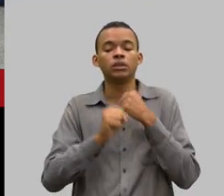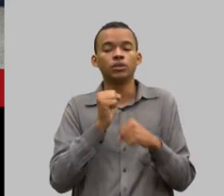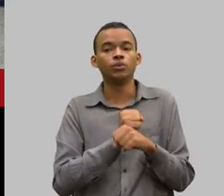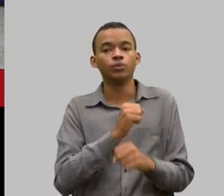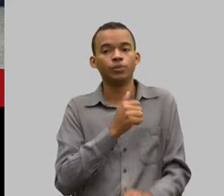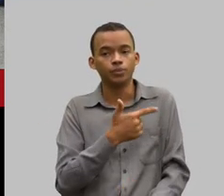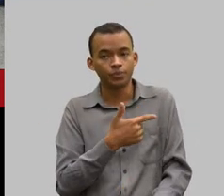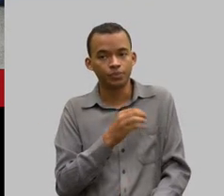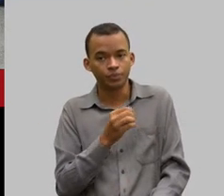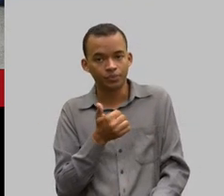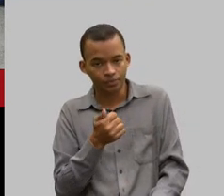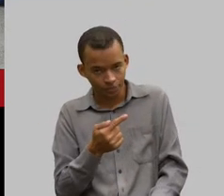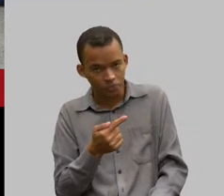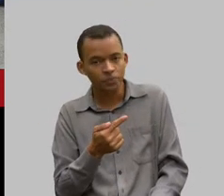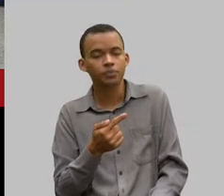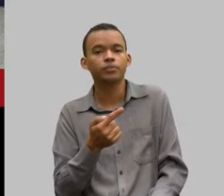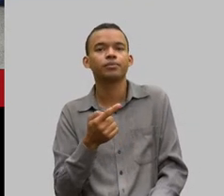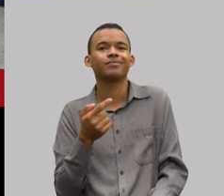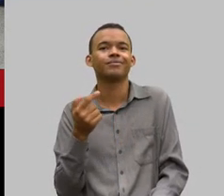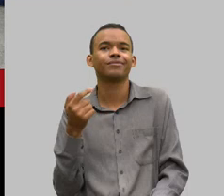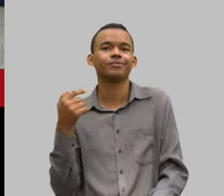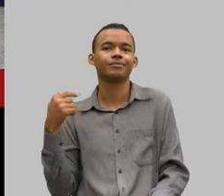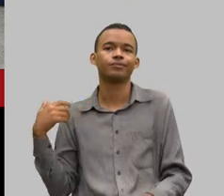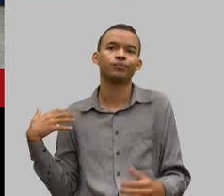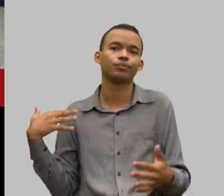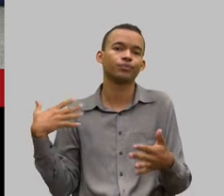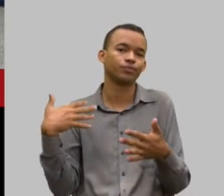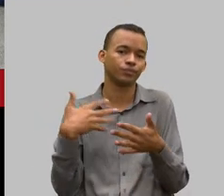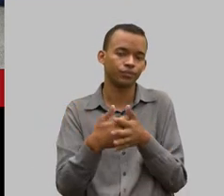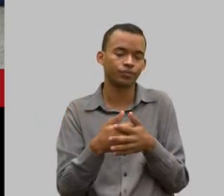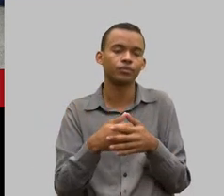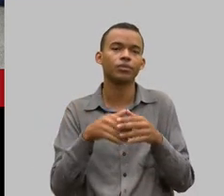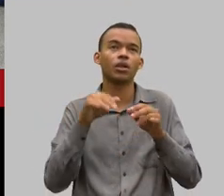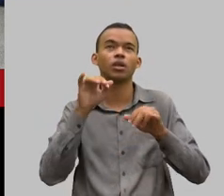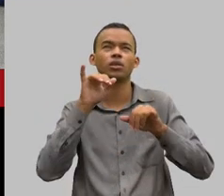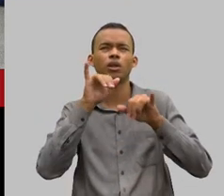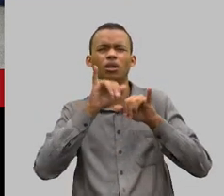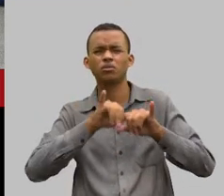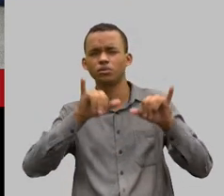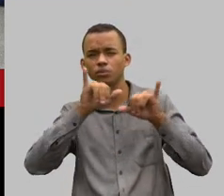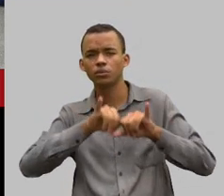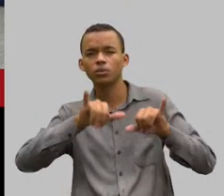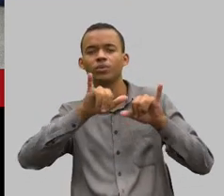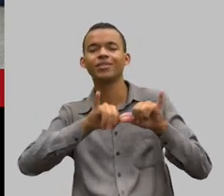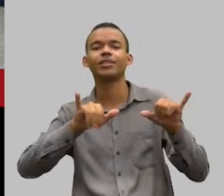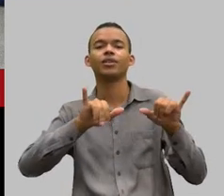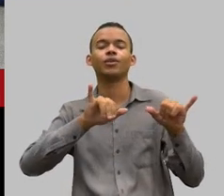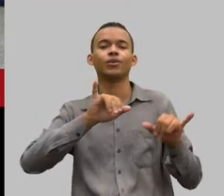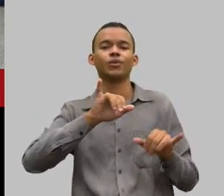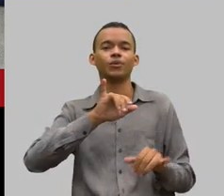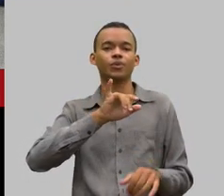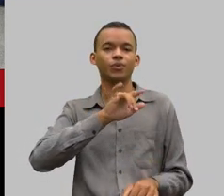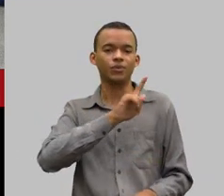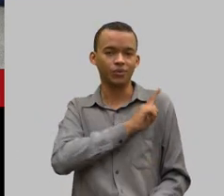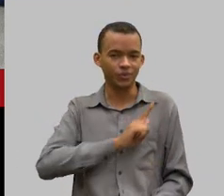participei aí das campanhas do governador das duas campanhas vitoriosas do governador de duas campanhas municipais